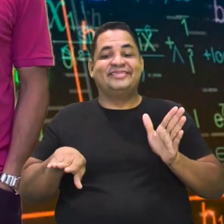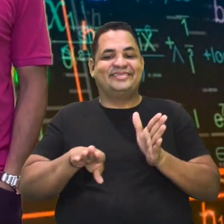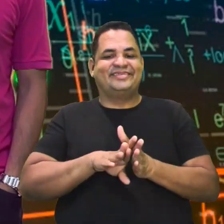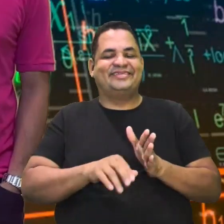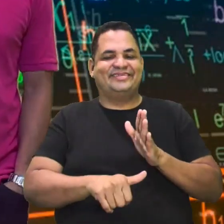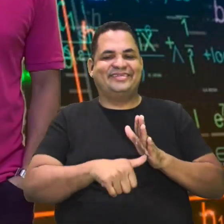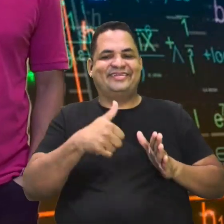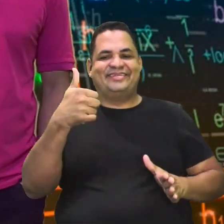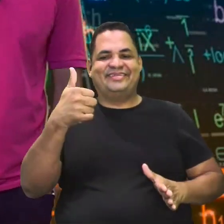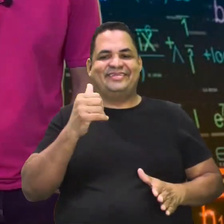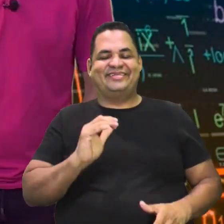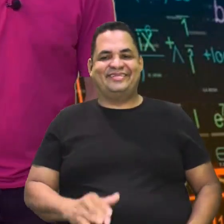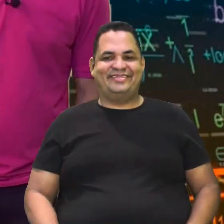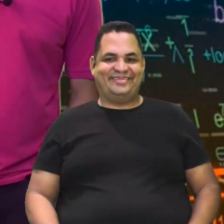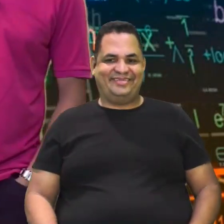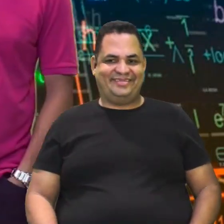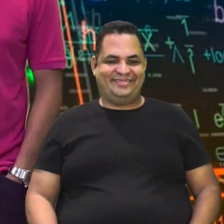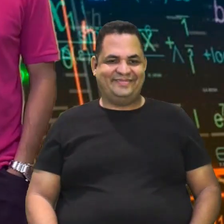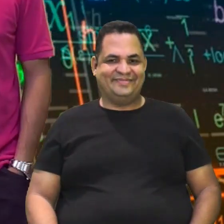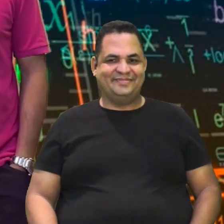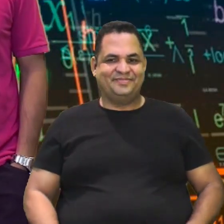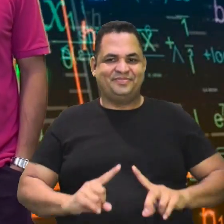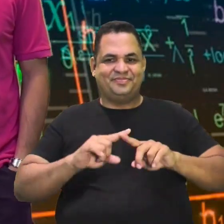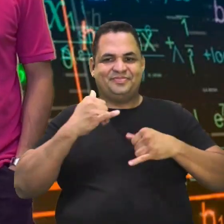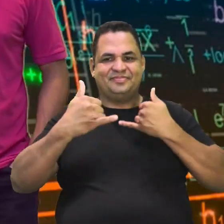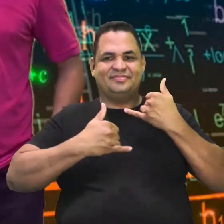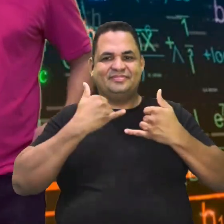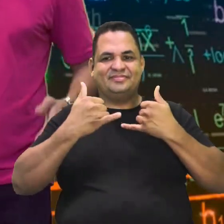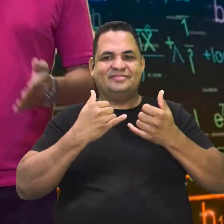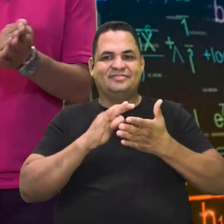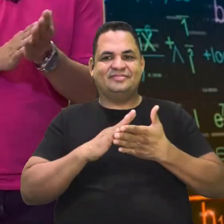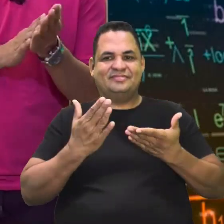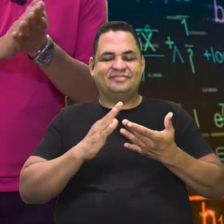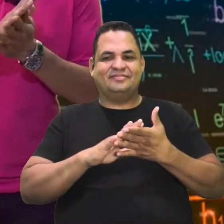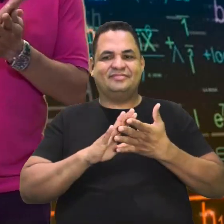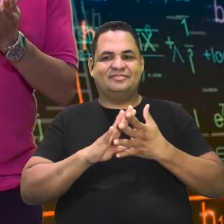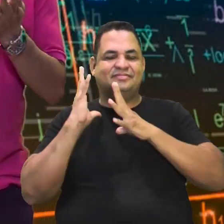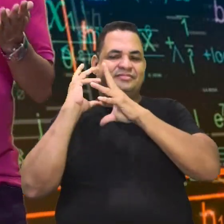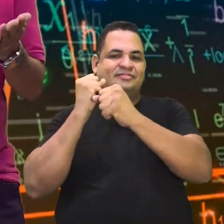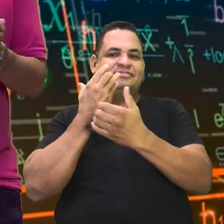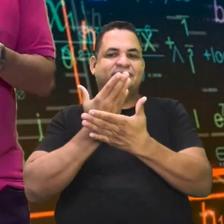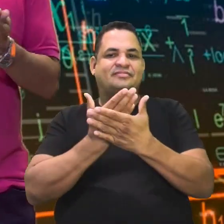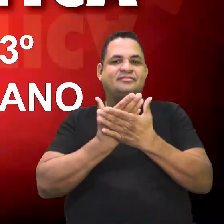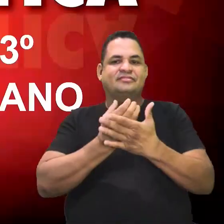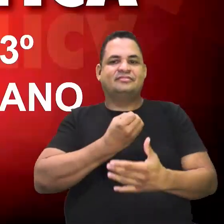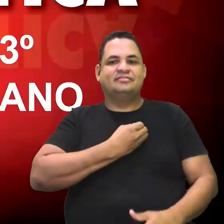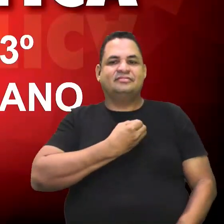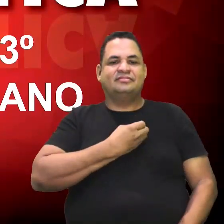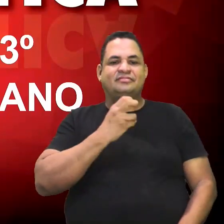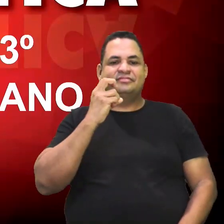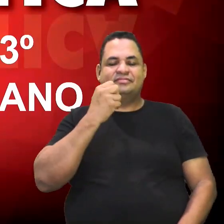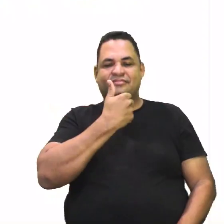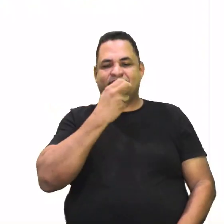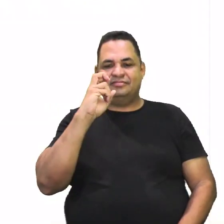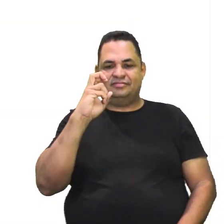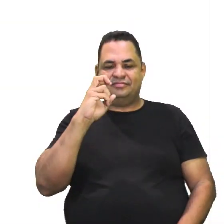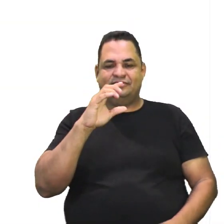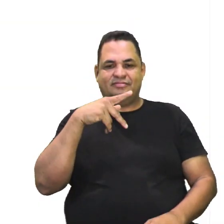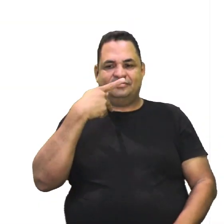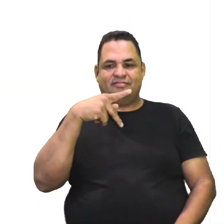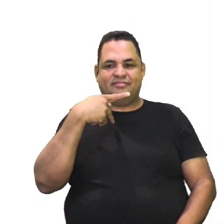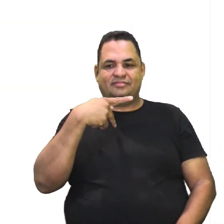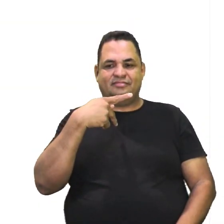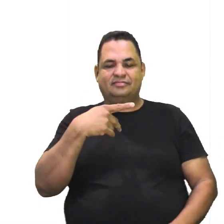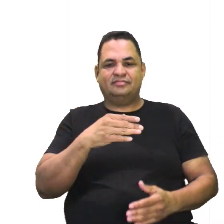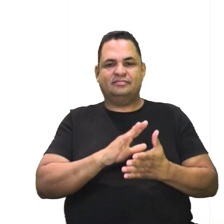foi longe, eu tava lá já. Mas brincadeiras à parte, vamos lá, revisão da aula 15, olha lá. Falando então de